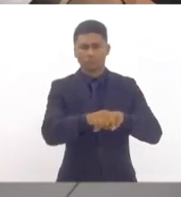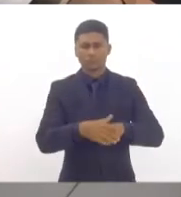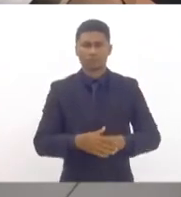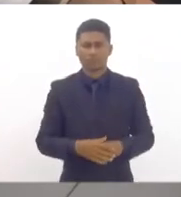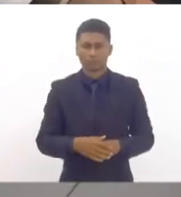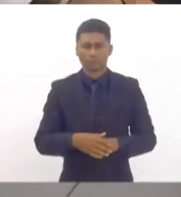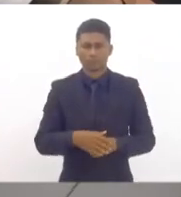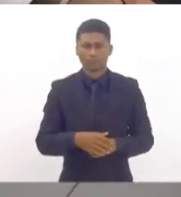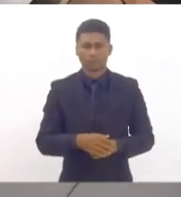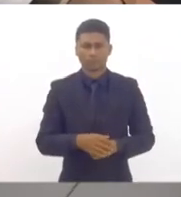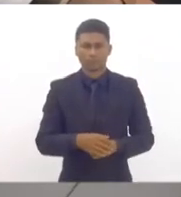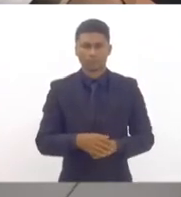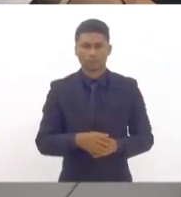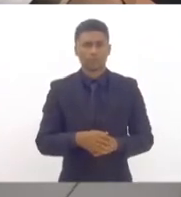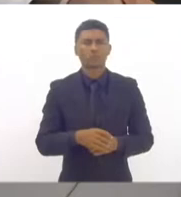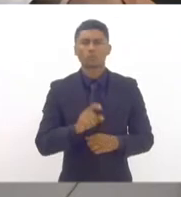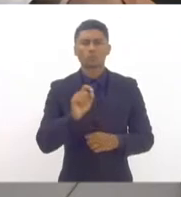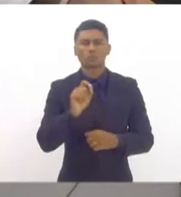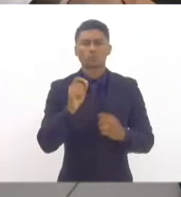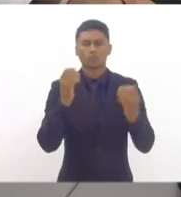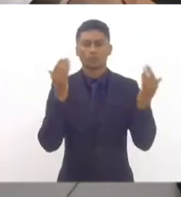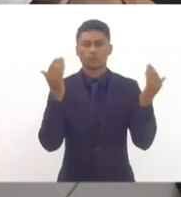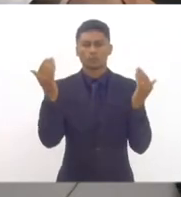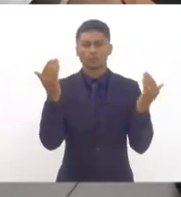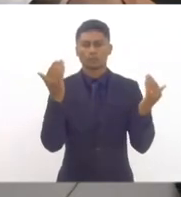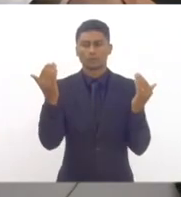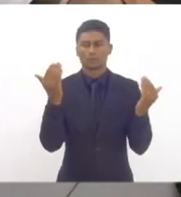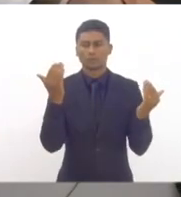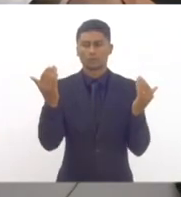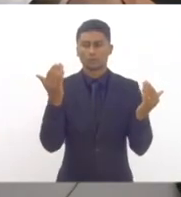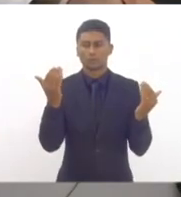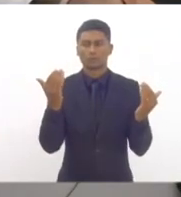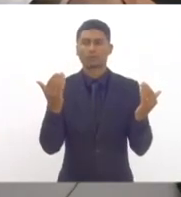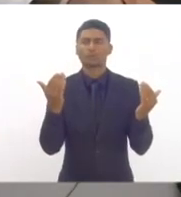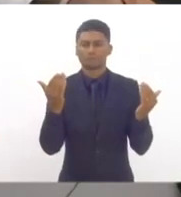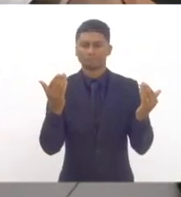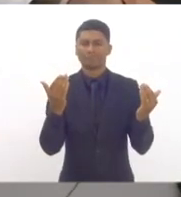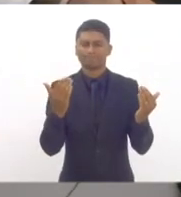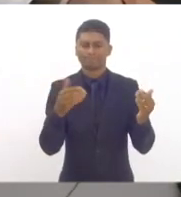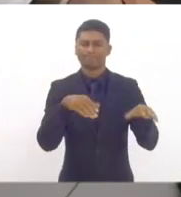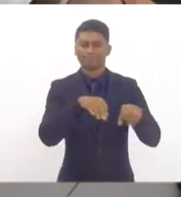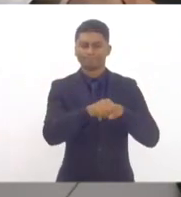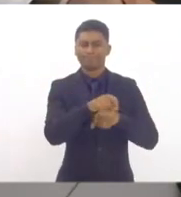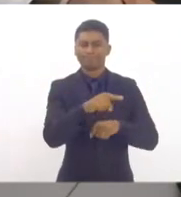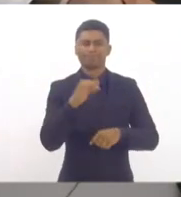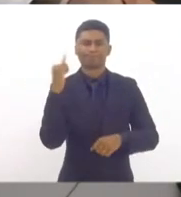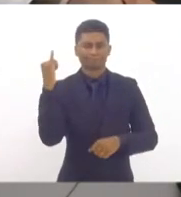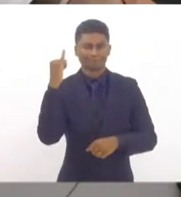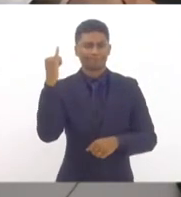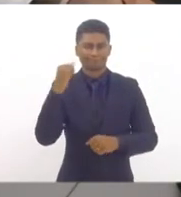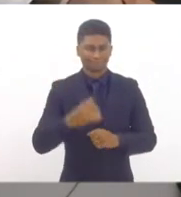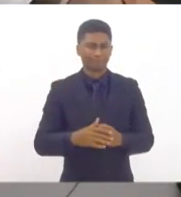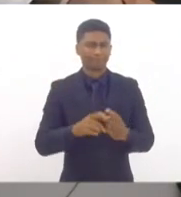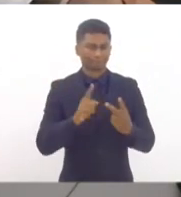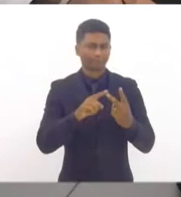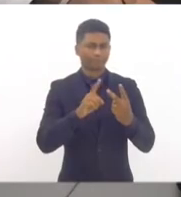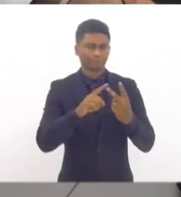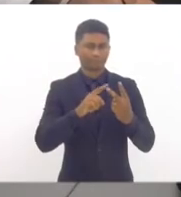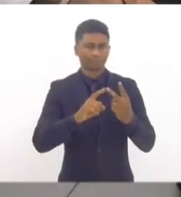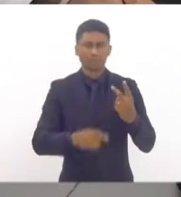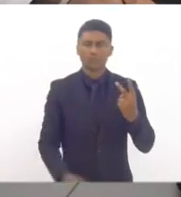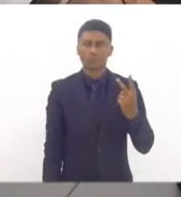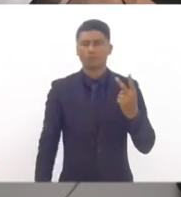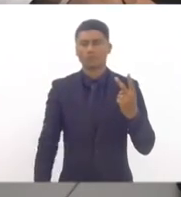na área da psicologia, também uma formação muito, muito sólida, e tem